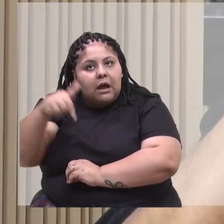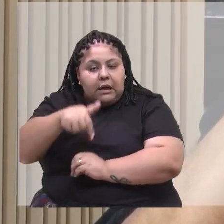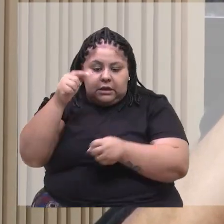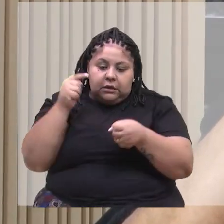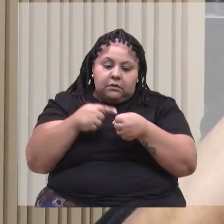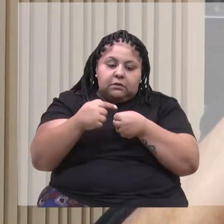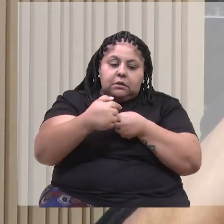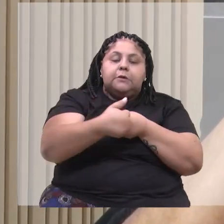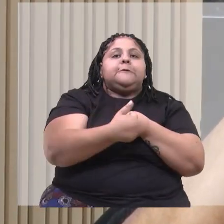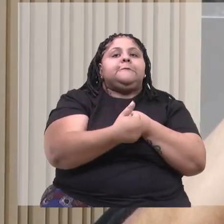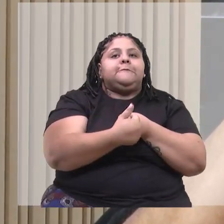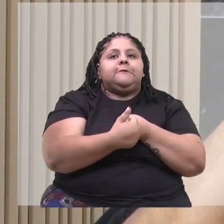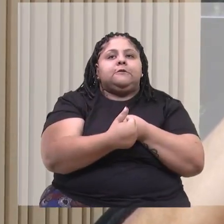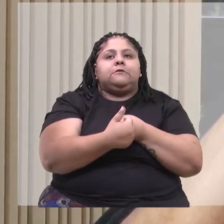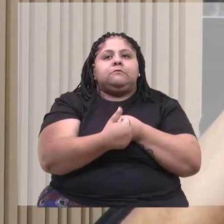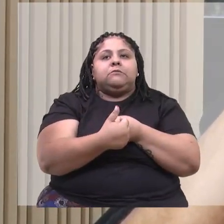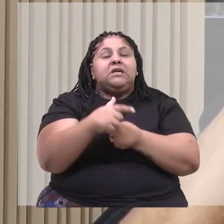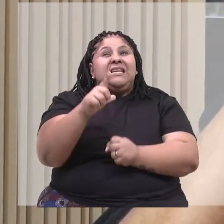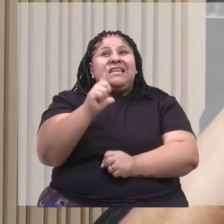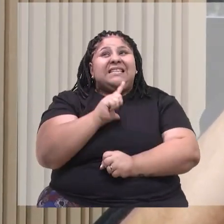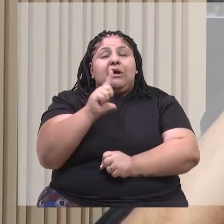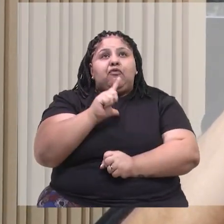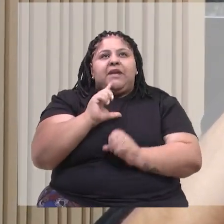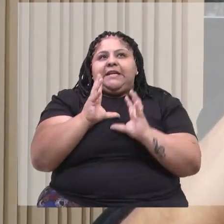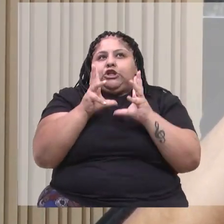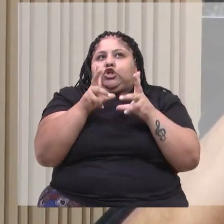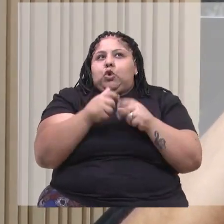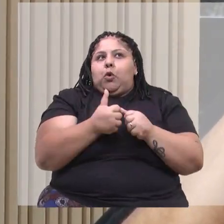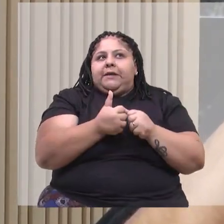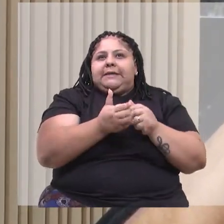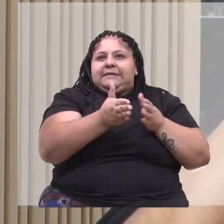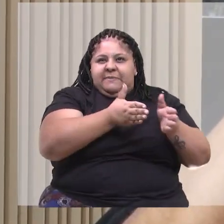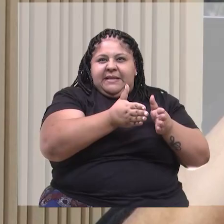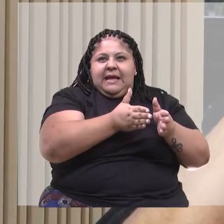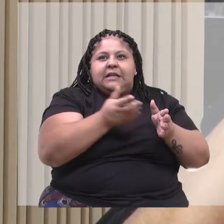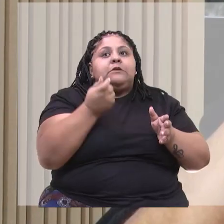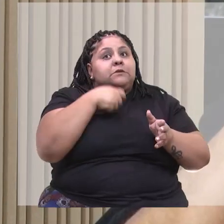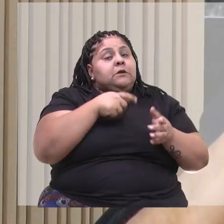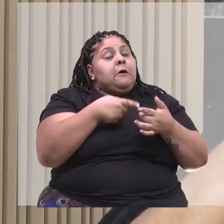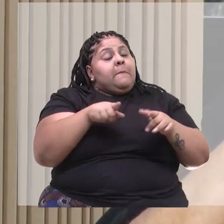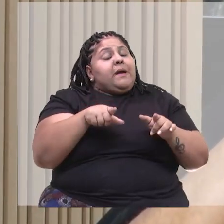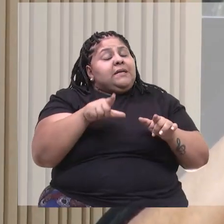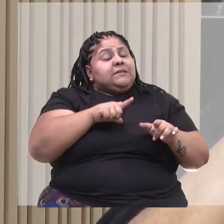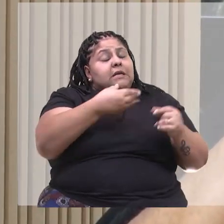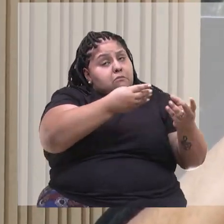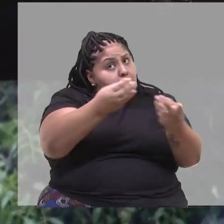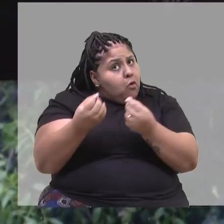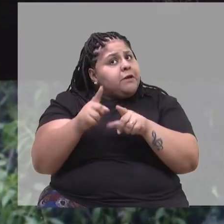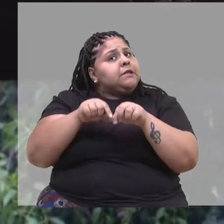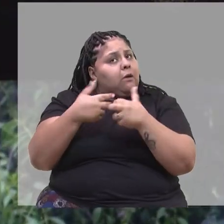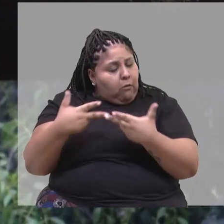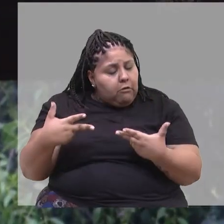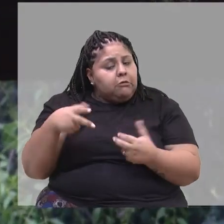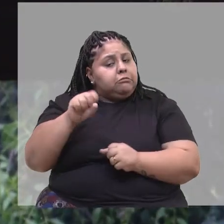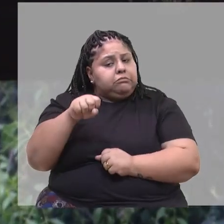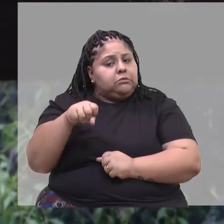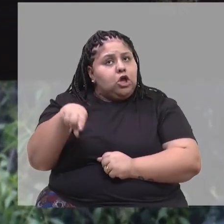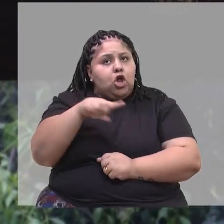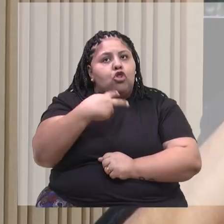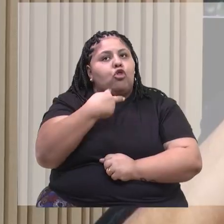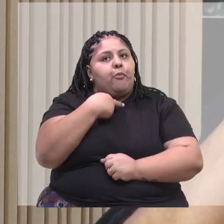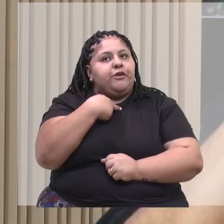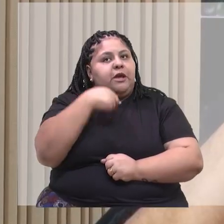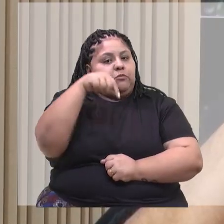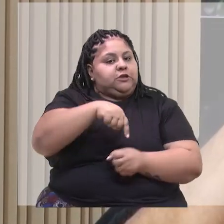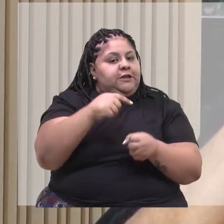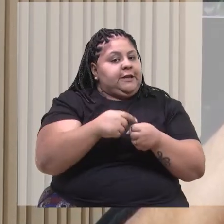nossa cidade, ela não tem toda a sensibilidade que necessita, mas tem bastante coisa. Foi feito bastante coisa. Nós não